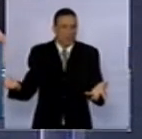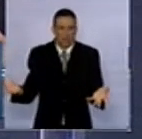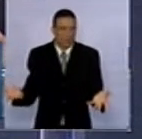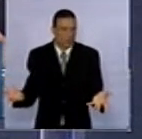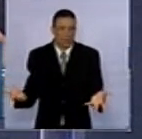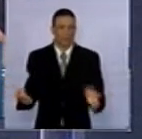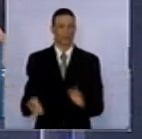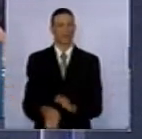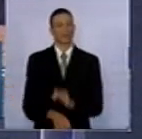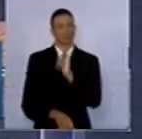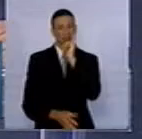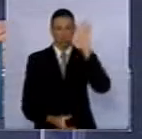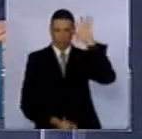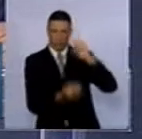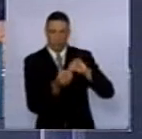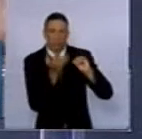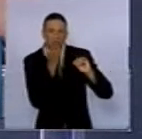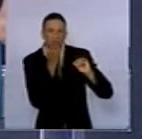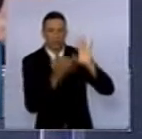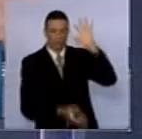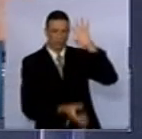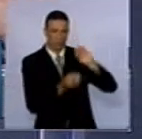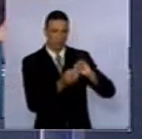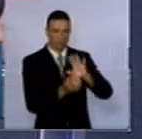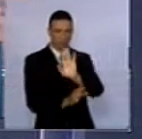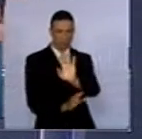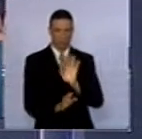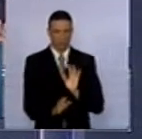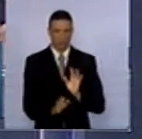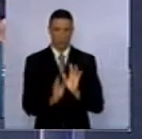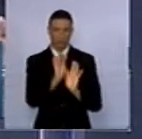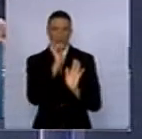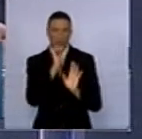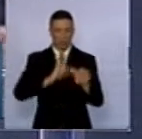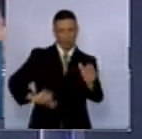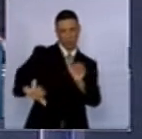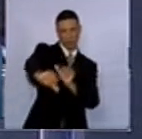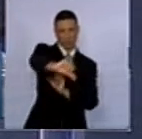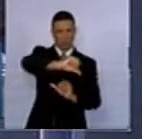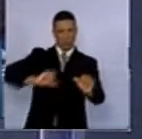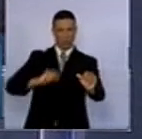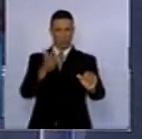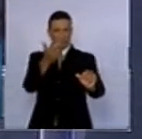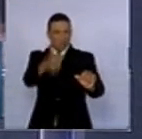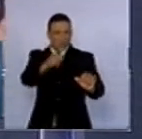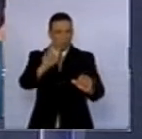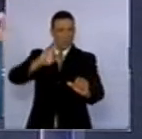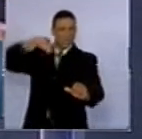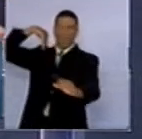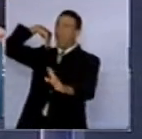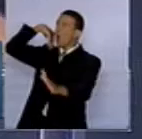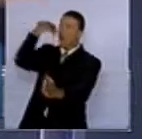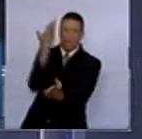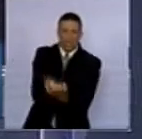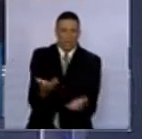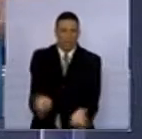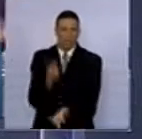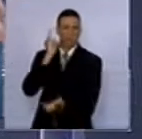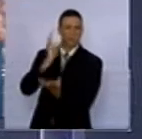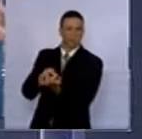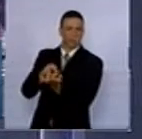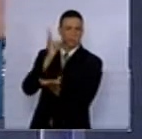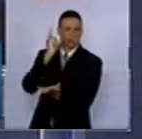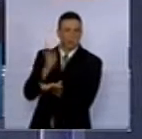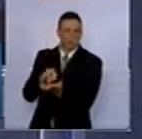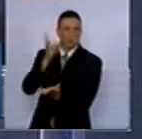agora já tô finalizando eh Então não temos uma mudança também nesse cenário dessa forma agradável e